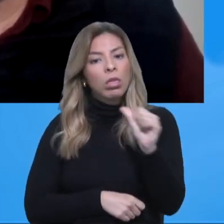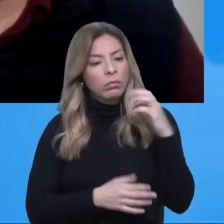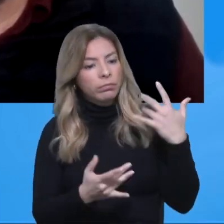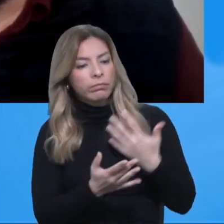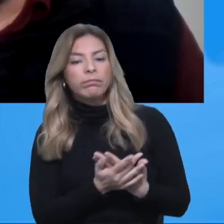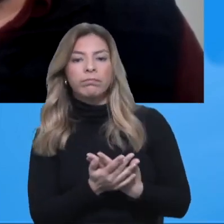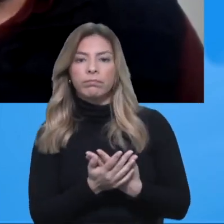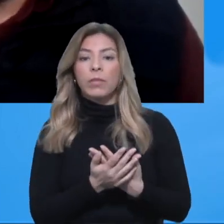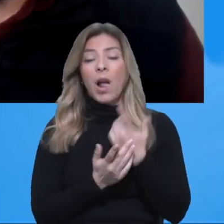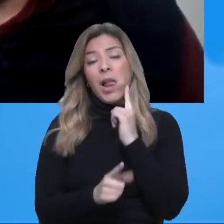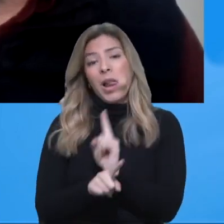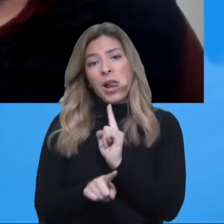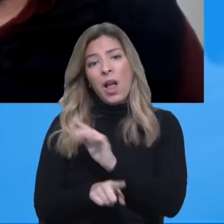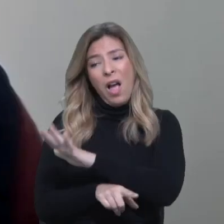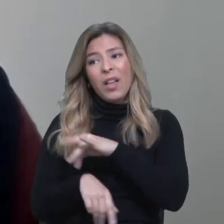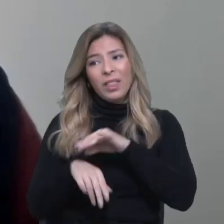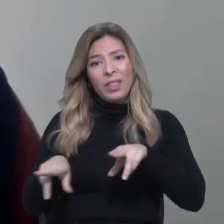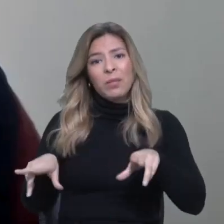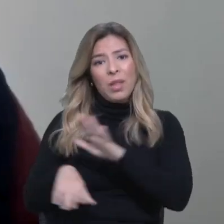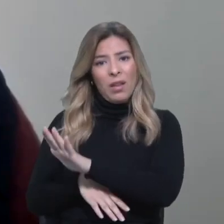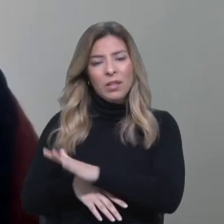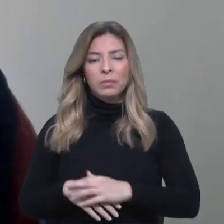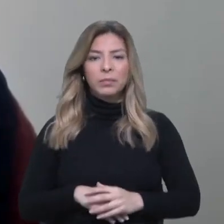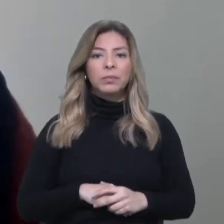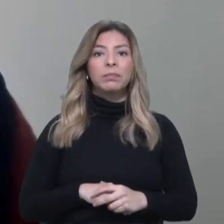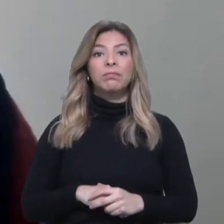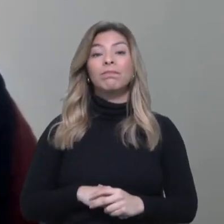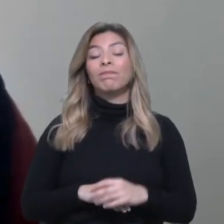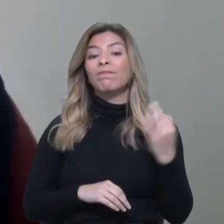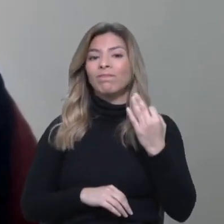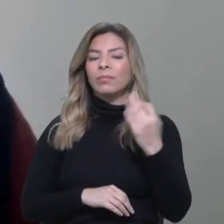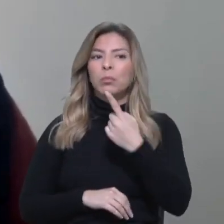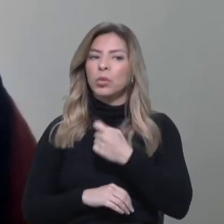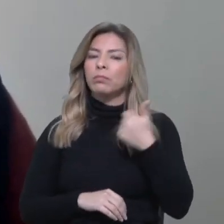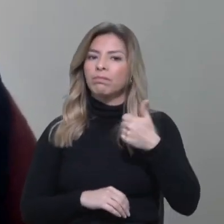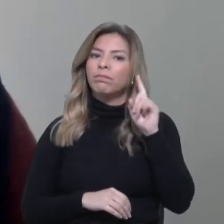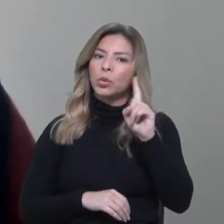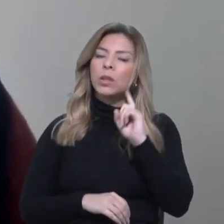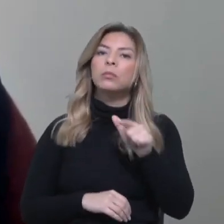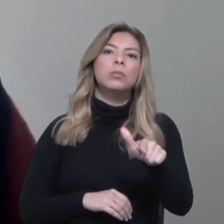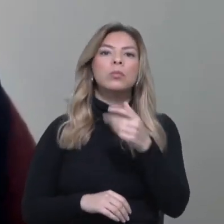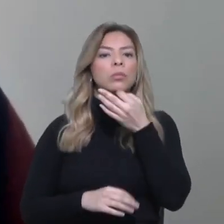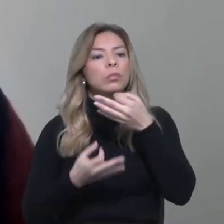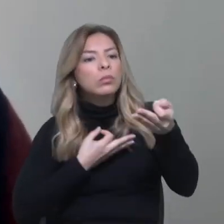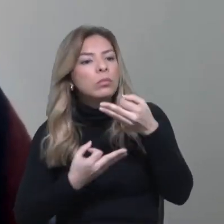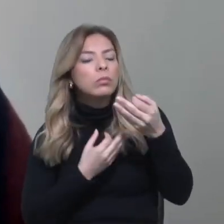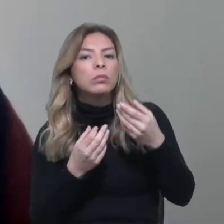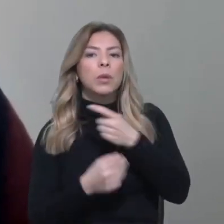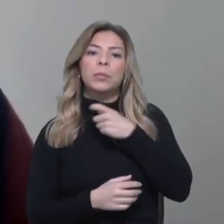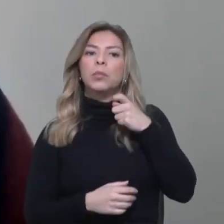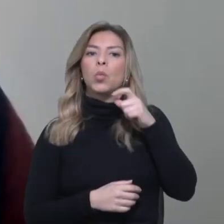hospital? Muito relevante a tua pergunta. Falei com o presidente da Conferência Episcopal Ucraniana, que me disse